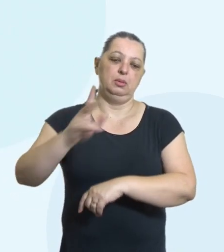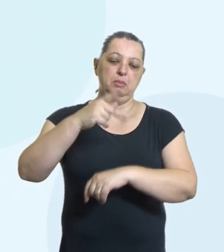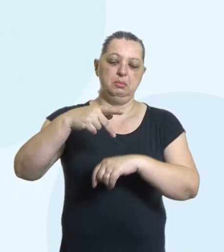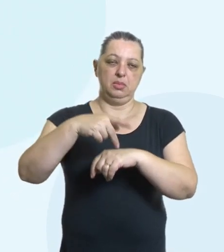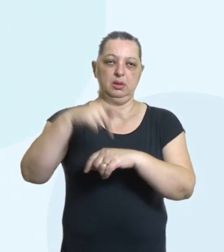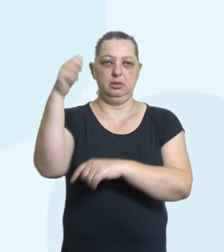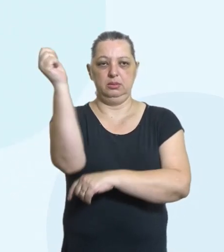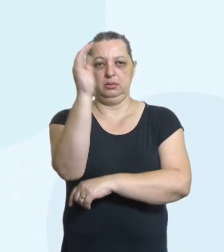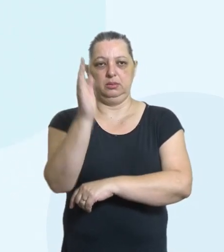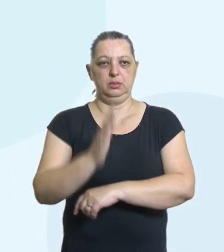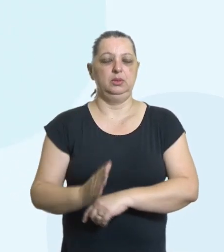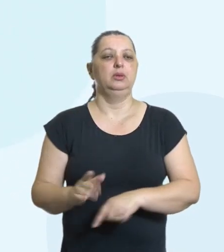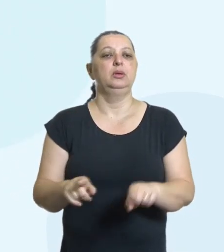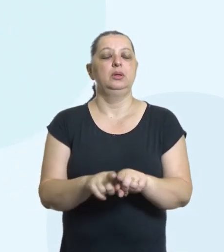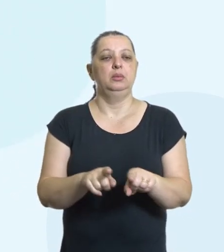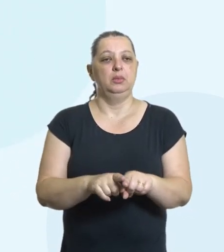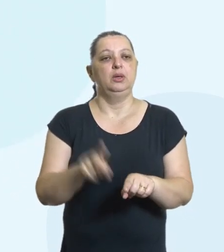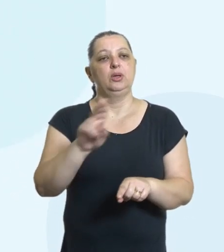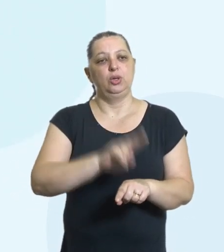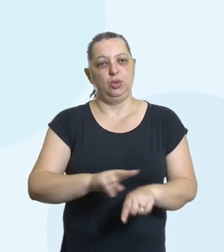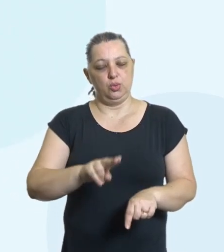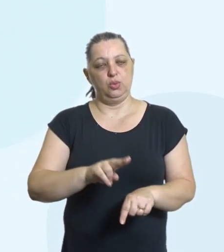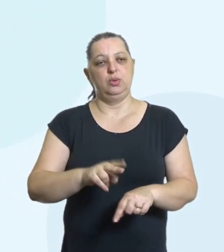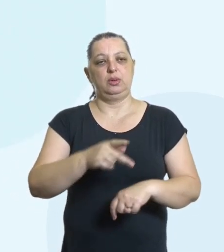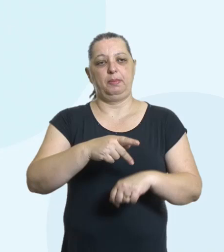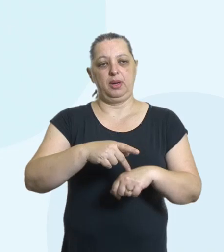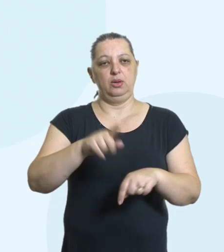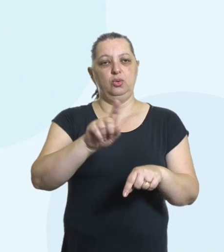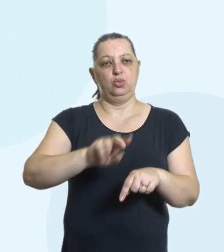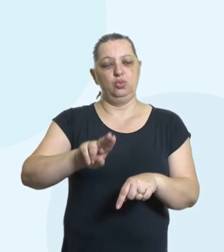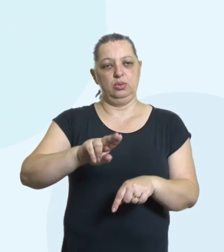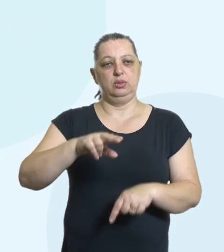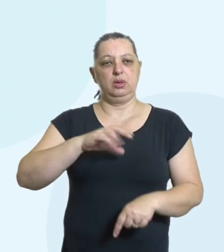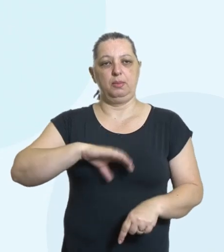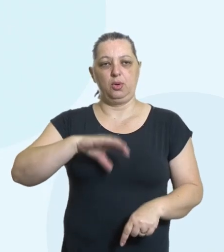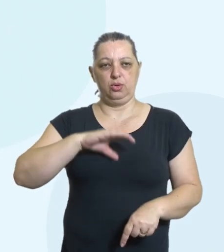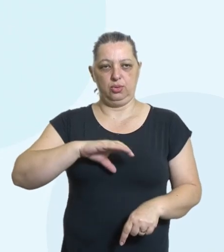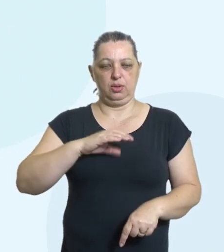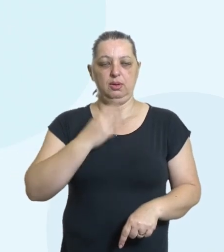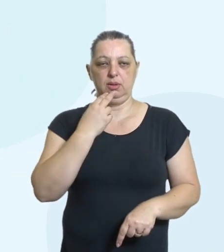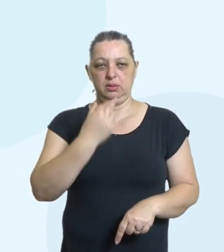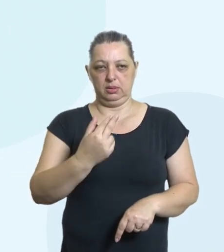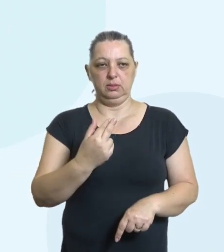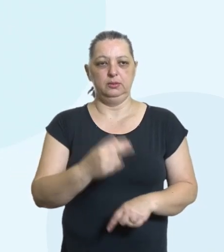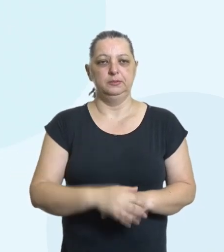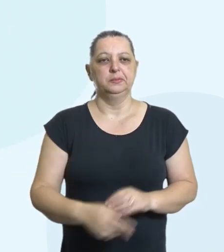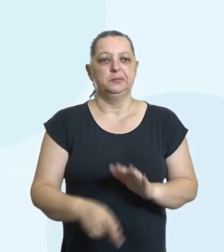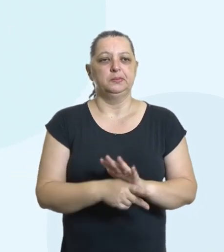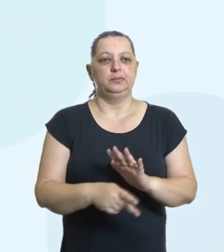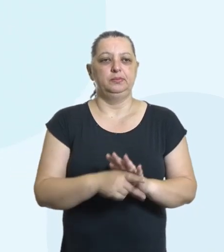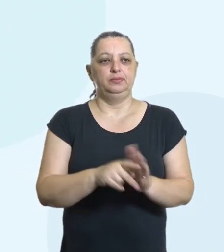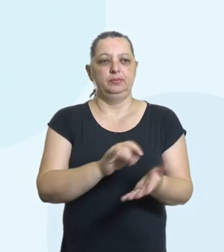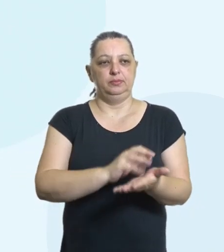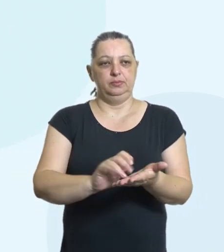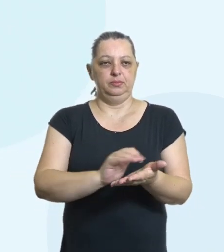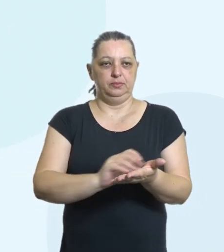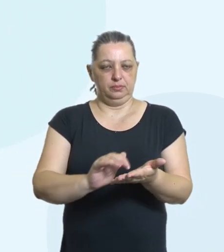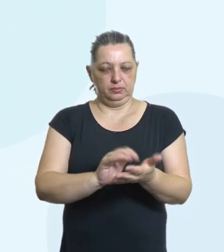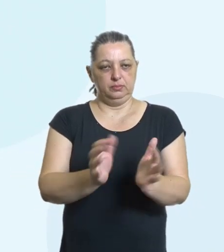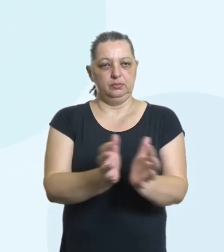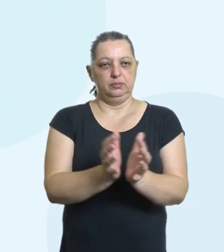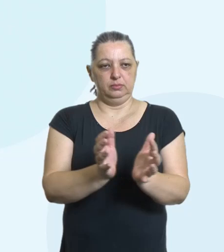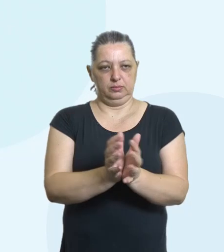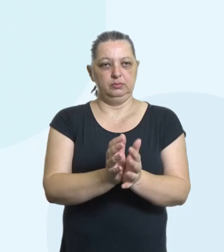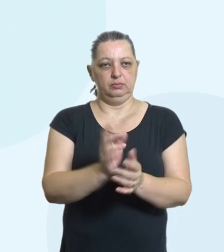falam língua portuguesa utilizam também. Ela é feita pela Comissão Brasileira do Braille e a gente segue